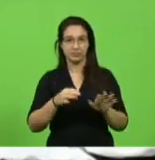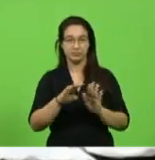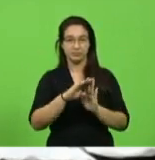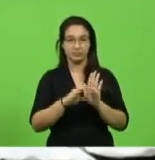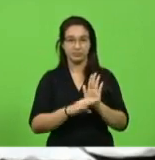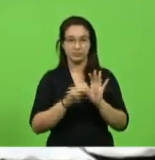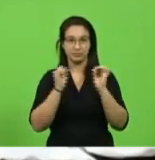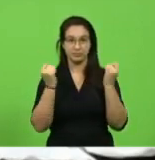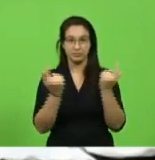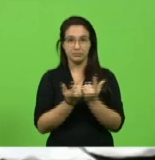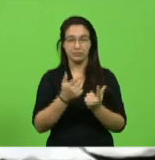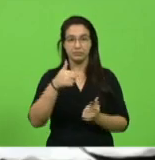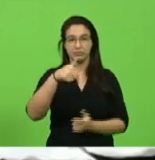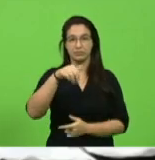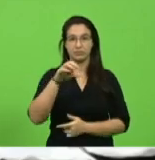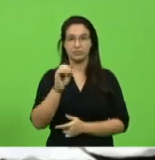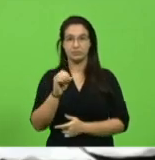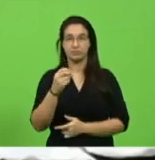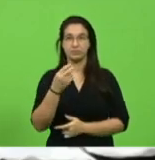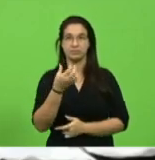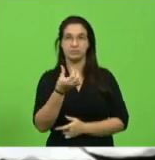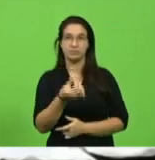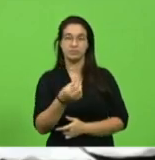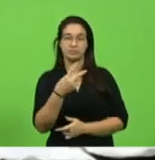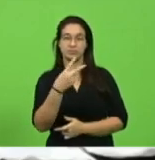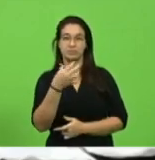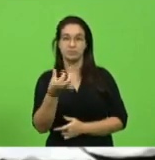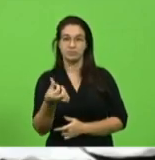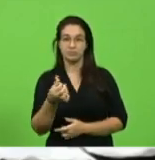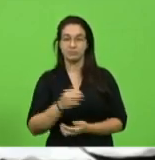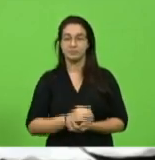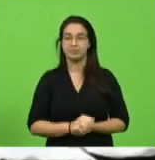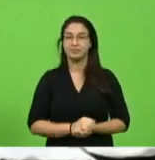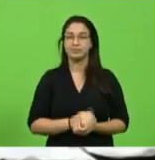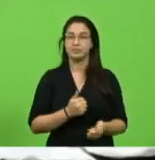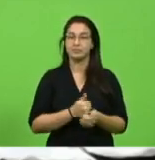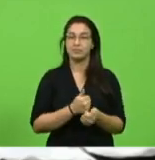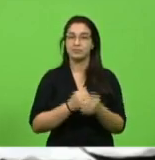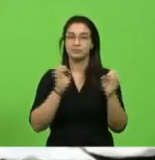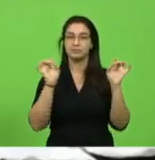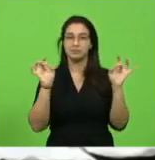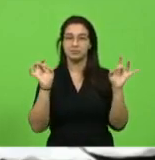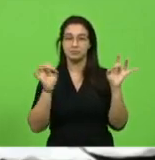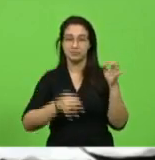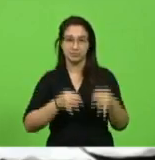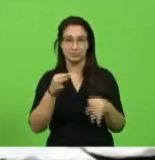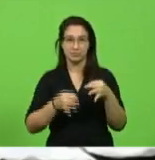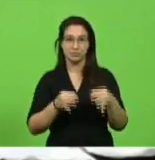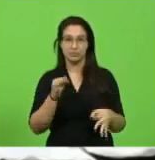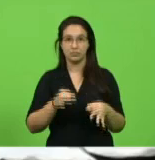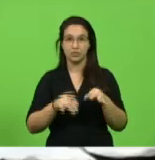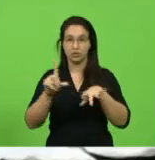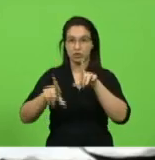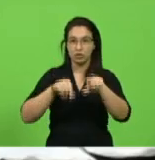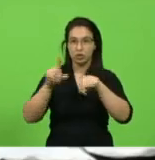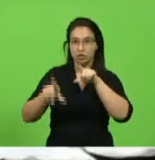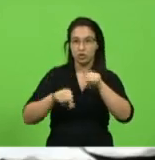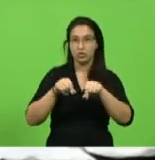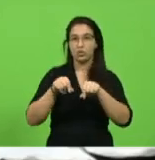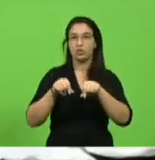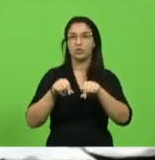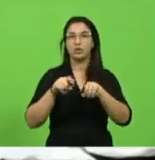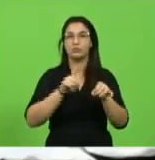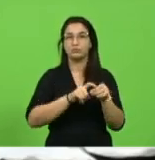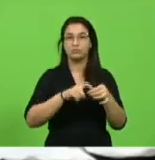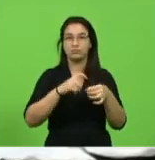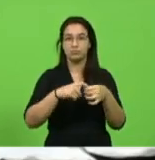número 7.626. O Tribunal de Justiça realizou o sorteio dos 5 membros no dia 26 de outubro